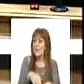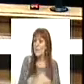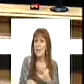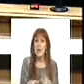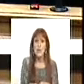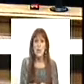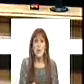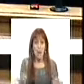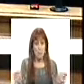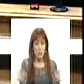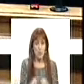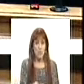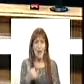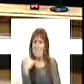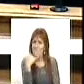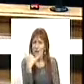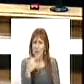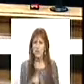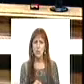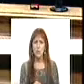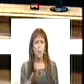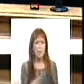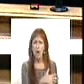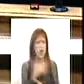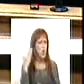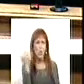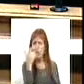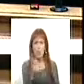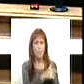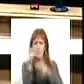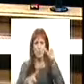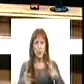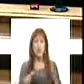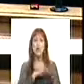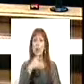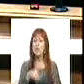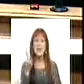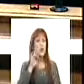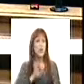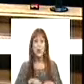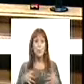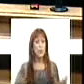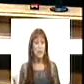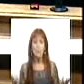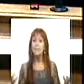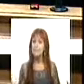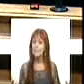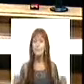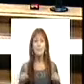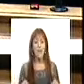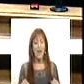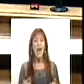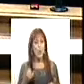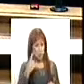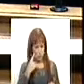realização e da promoção da felicidade do maior número de pessoas. Senhor Presidente, Senhoras e Senhores Deputados,